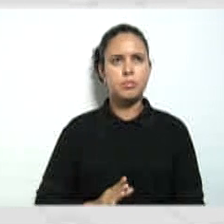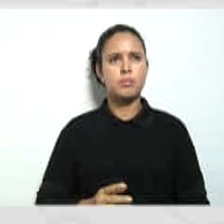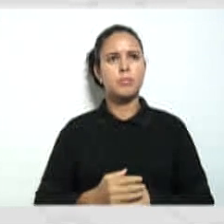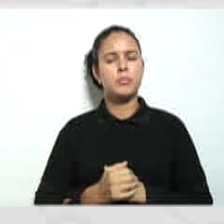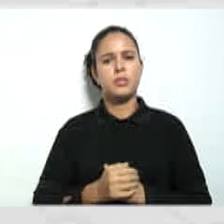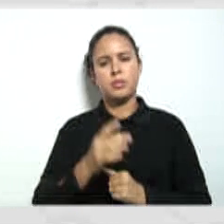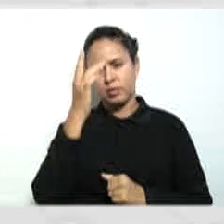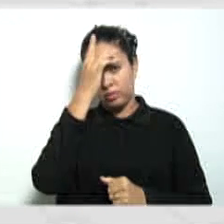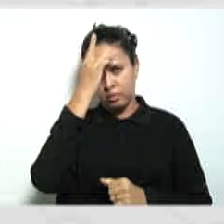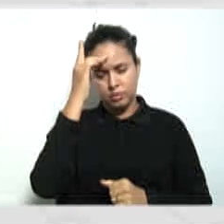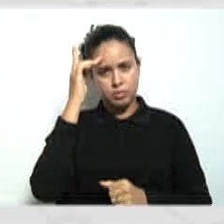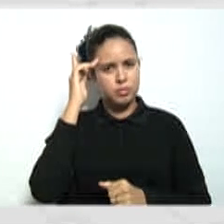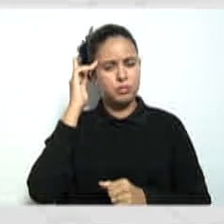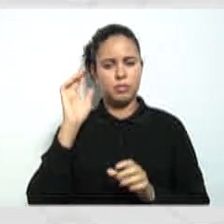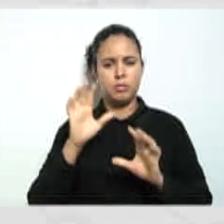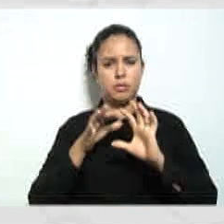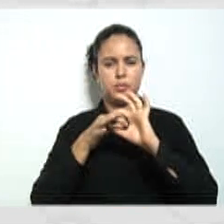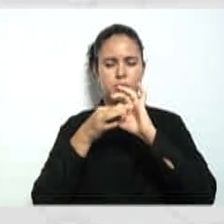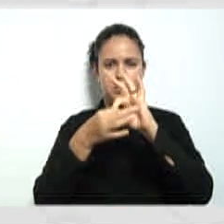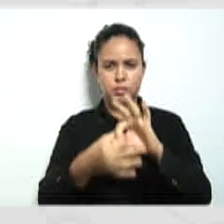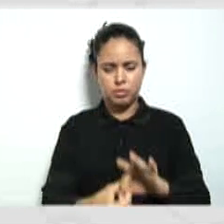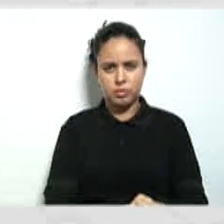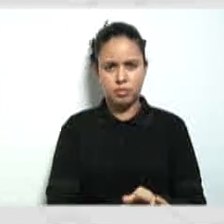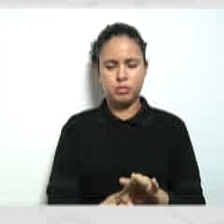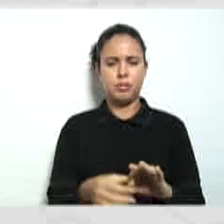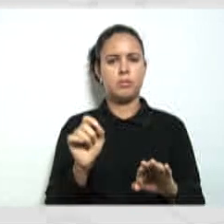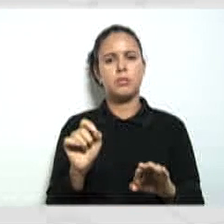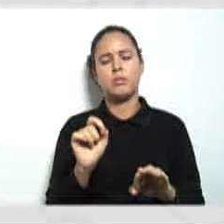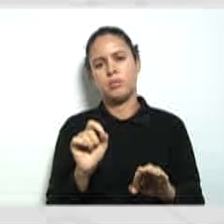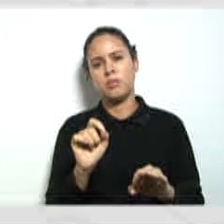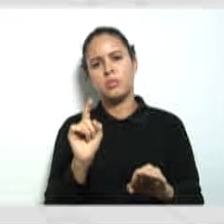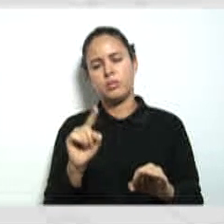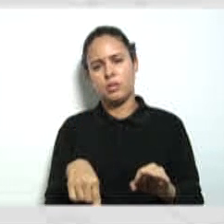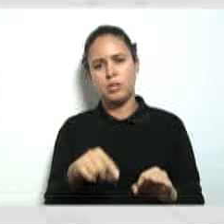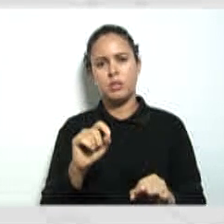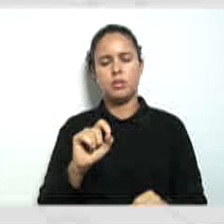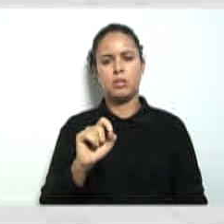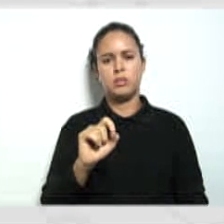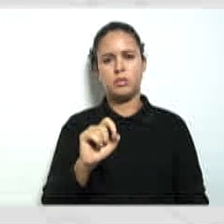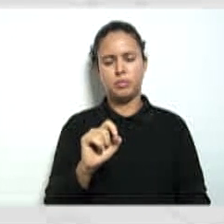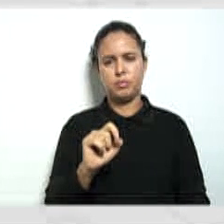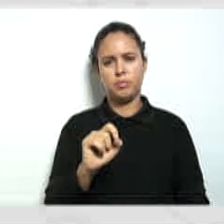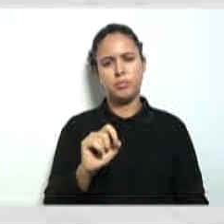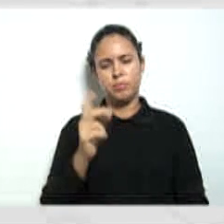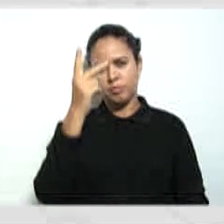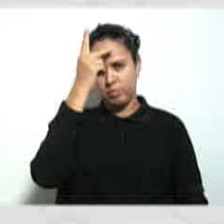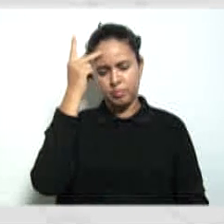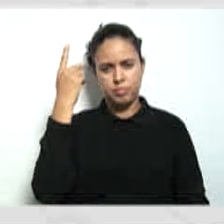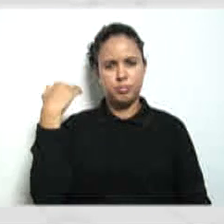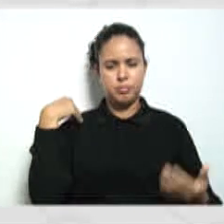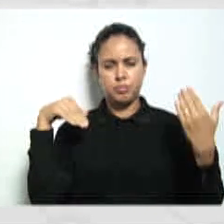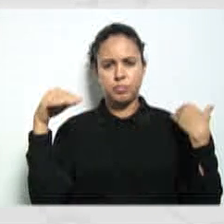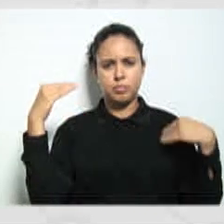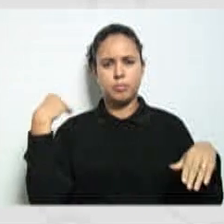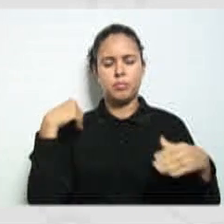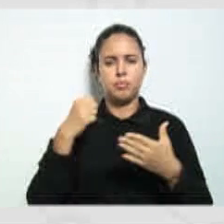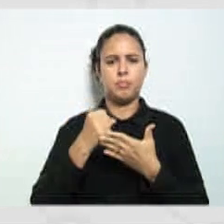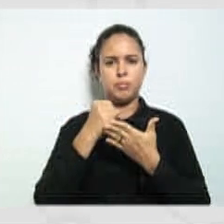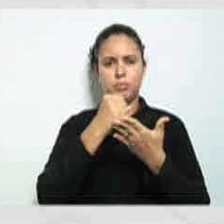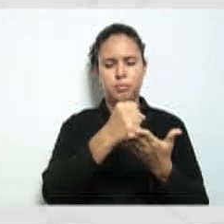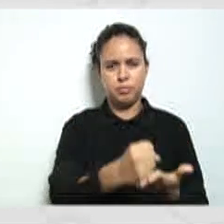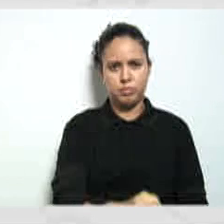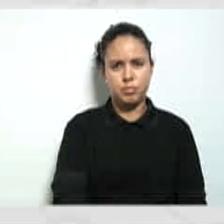se uniu para unificar o jeito dos pacotes de turismo que o turista vai receber, e aí a gente vai receber o